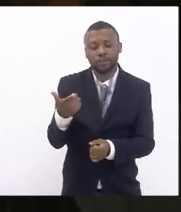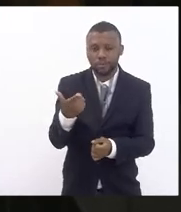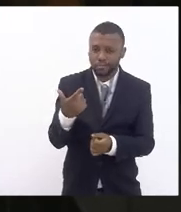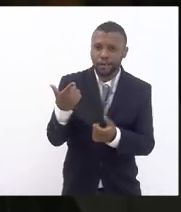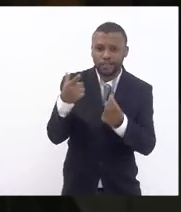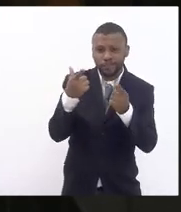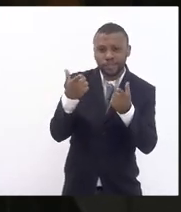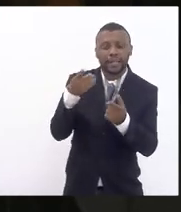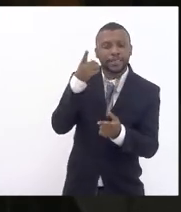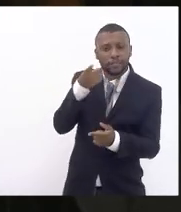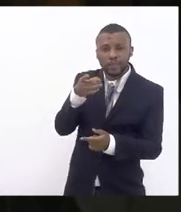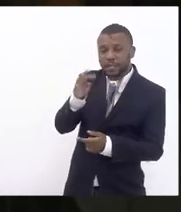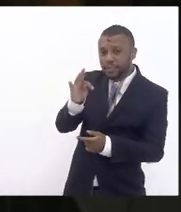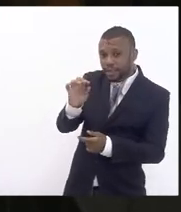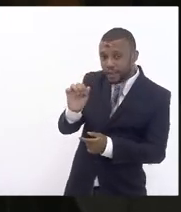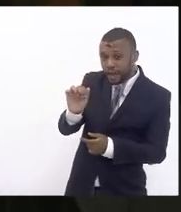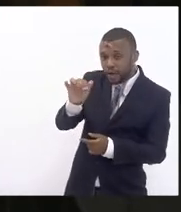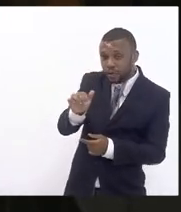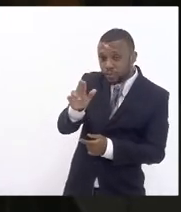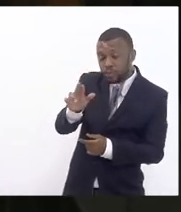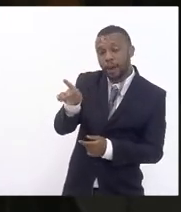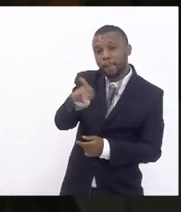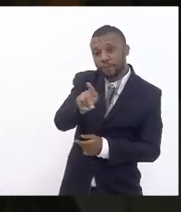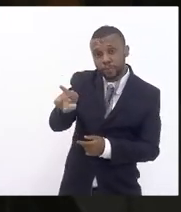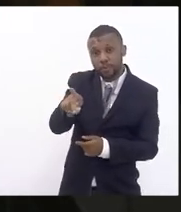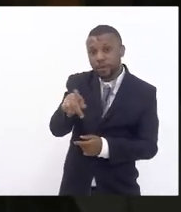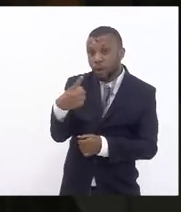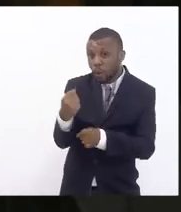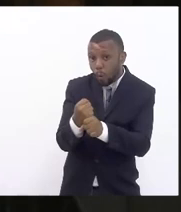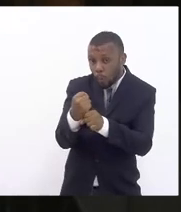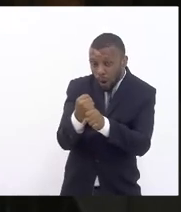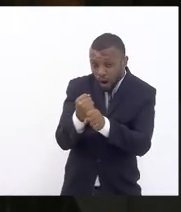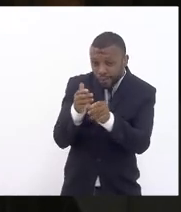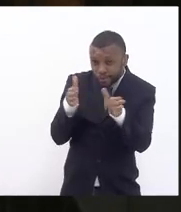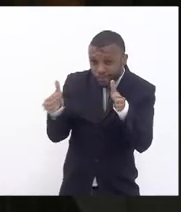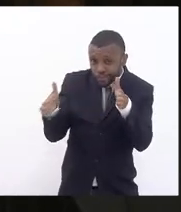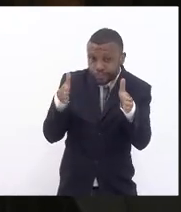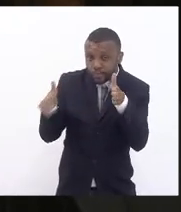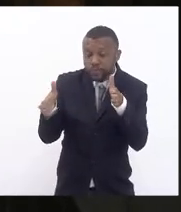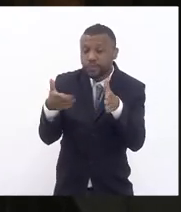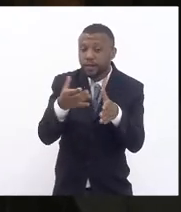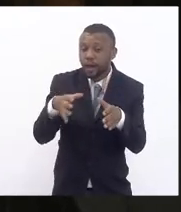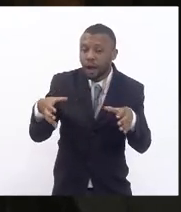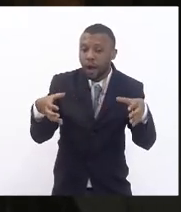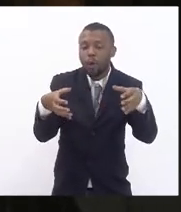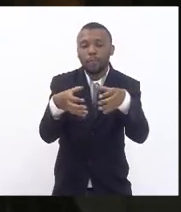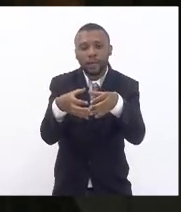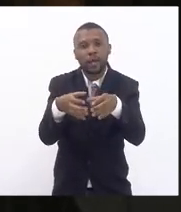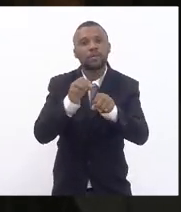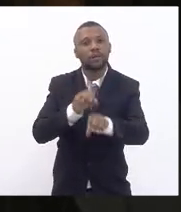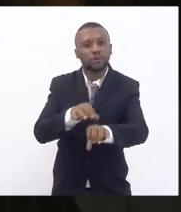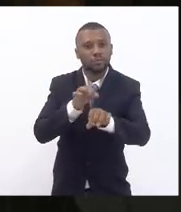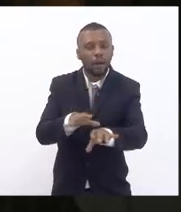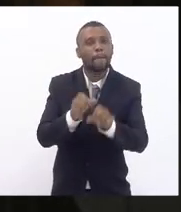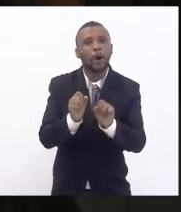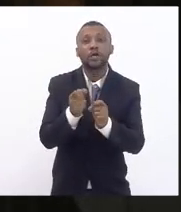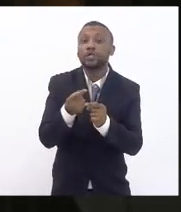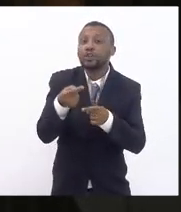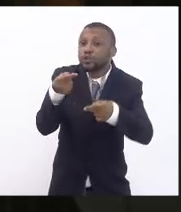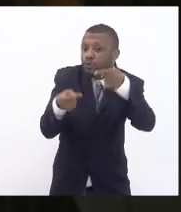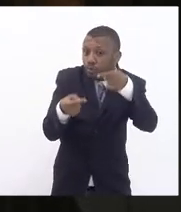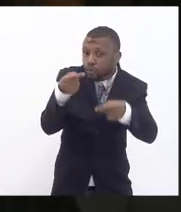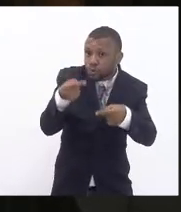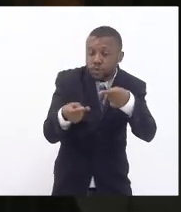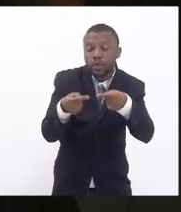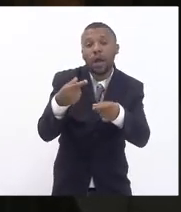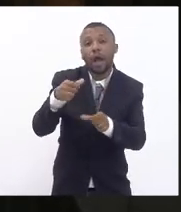também, seja um ano para que a comunidade educacional discuta a reforma do ensino médio, porque ninguém pode mudar um currículo de uma